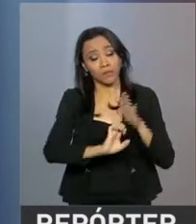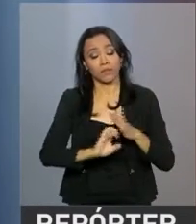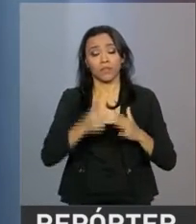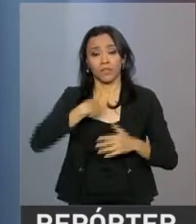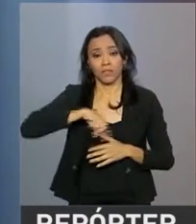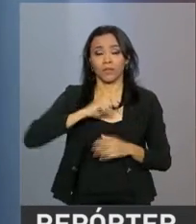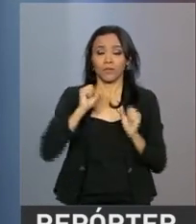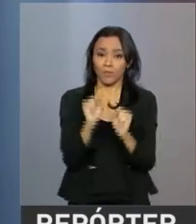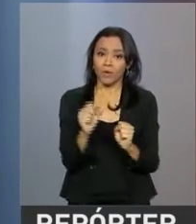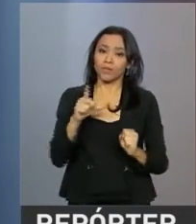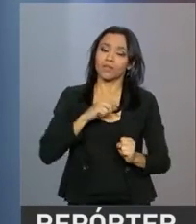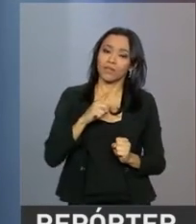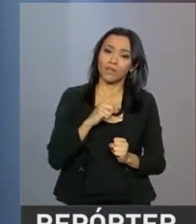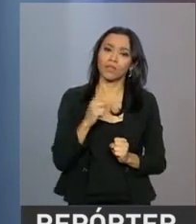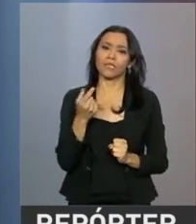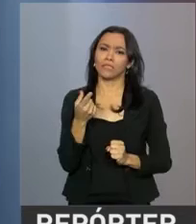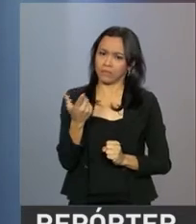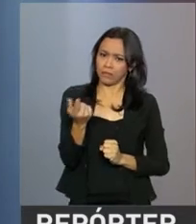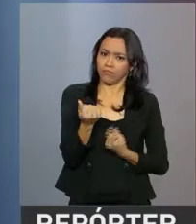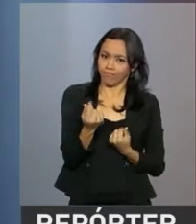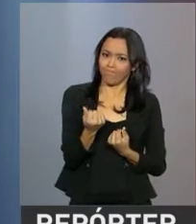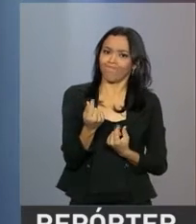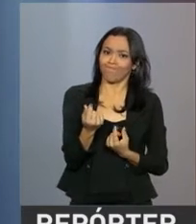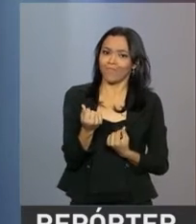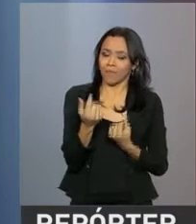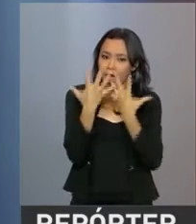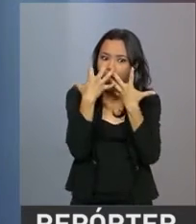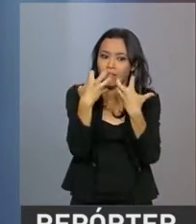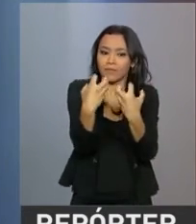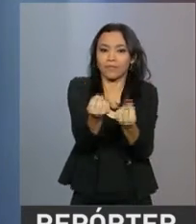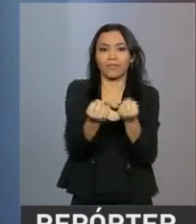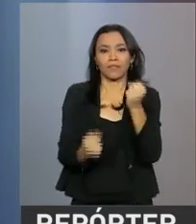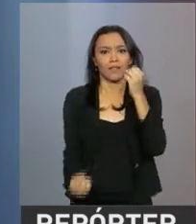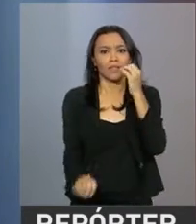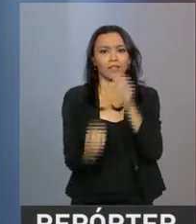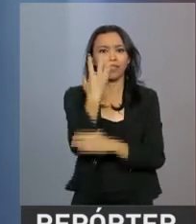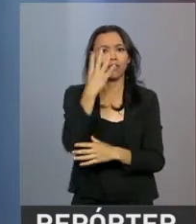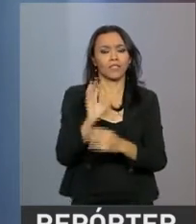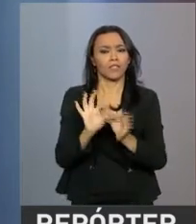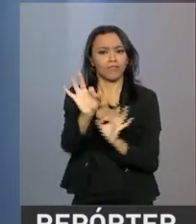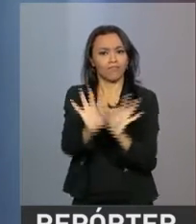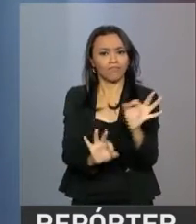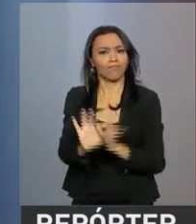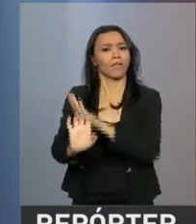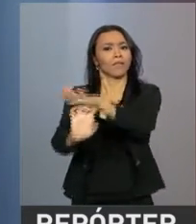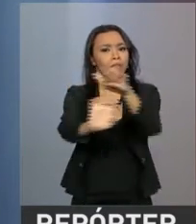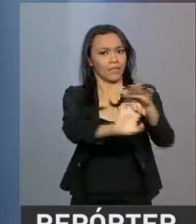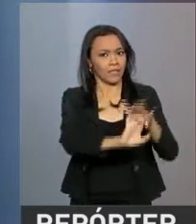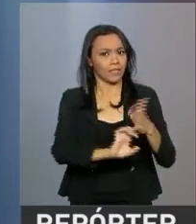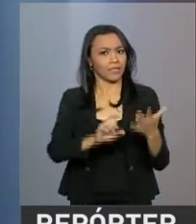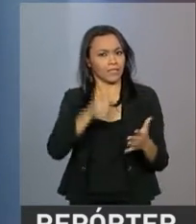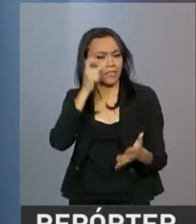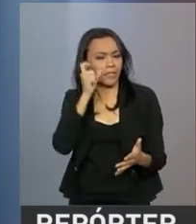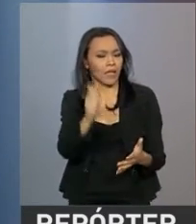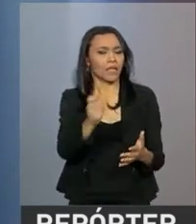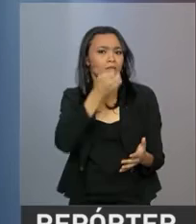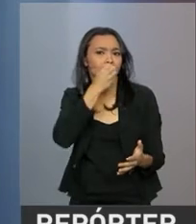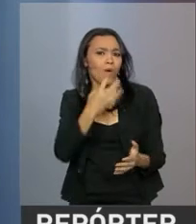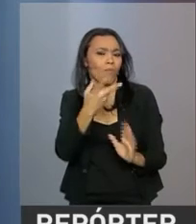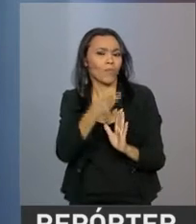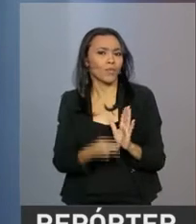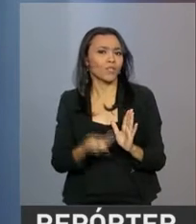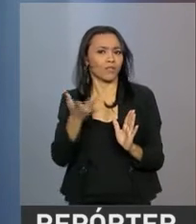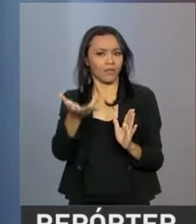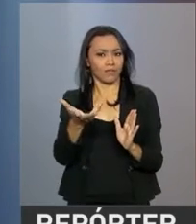essa disponibilidade orçamentária, atraindo os investidores que se sentirem interessados nos bons projetos que